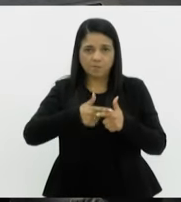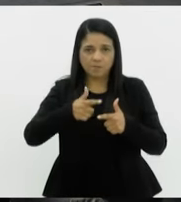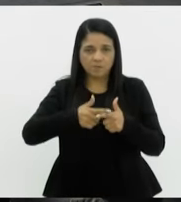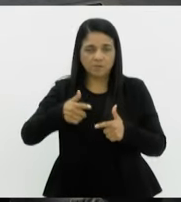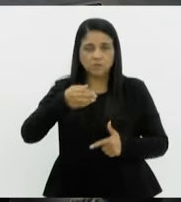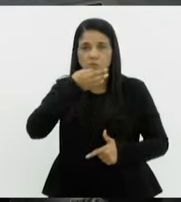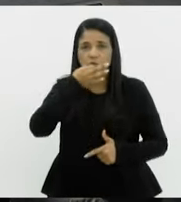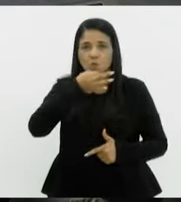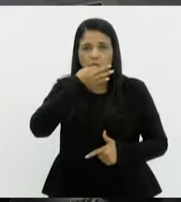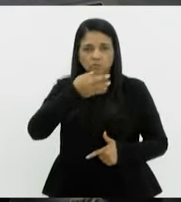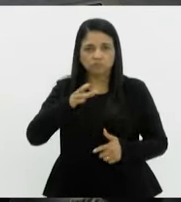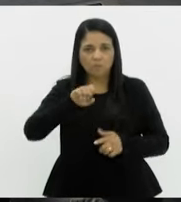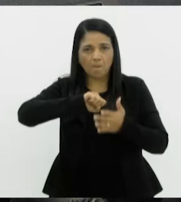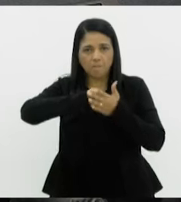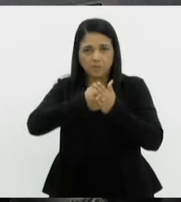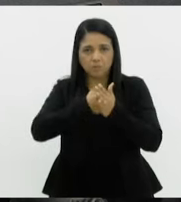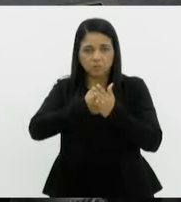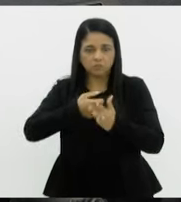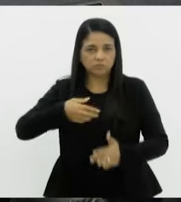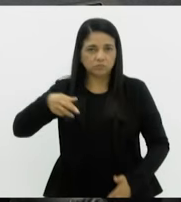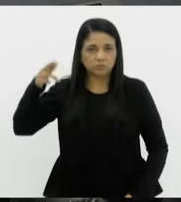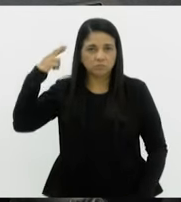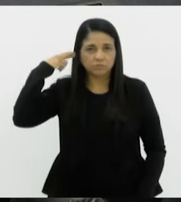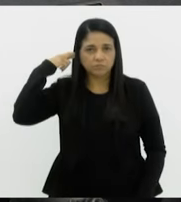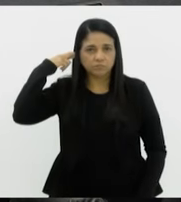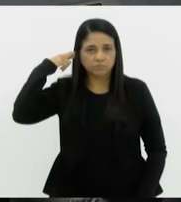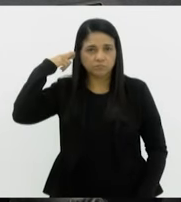mortos e assassinados